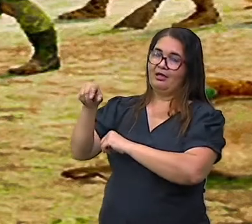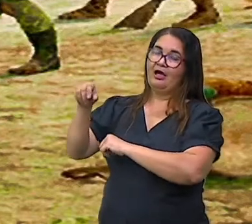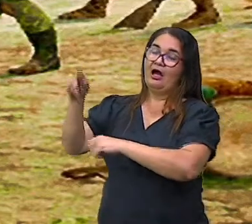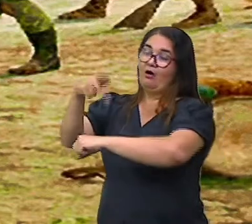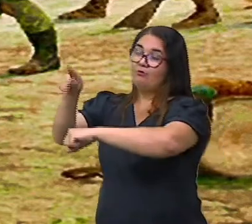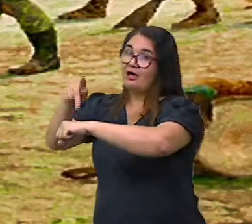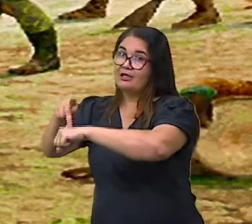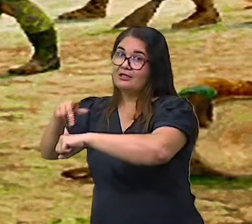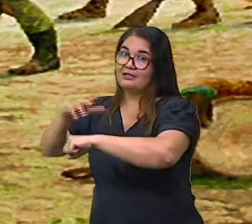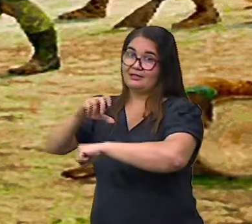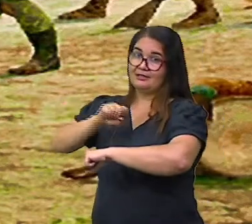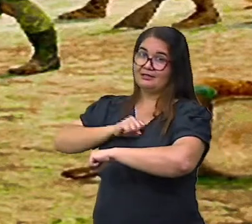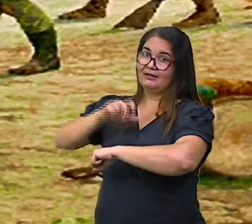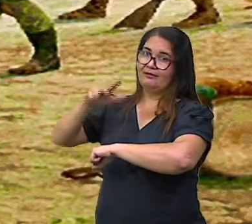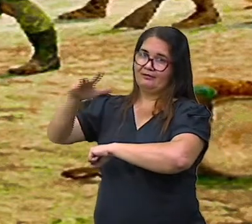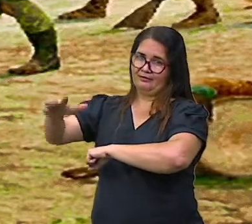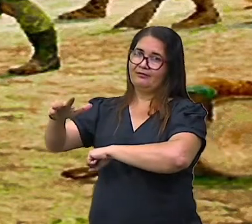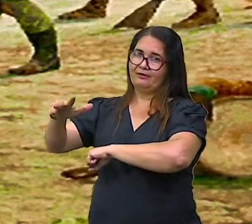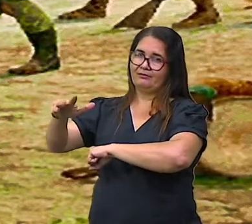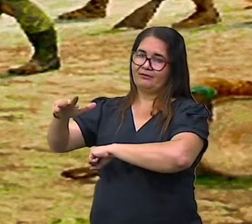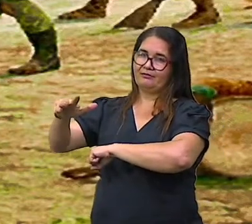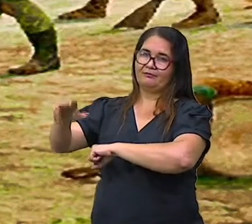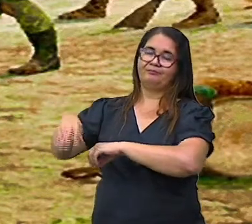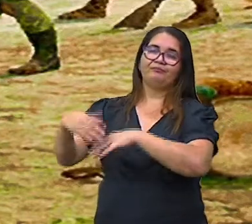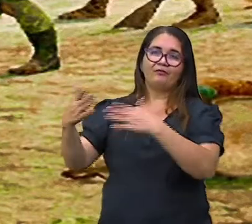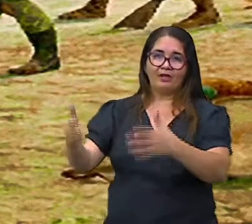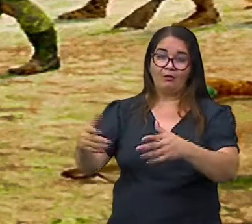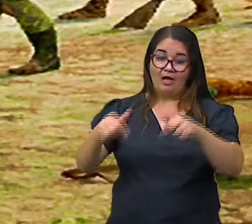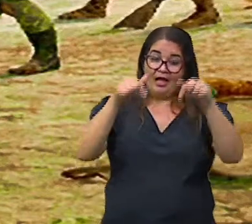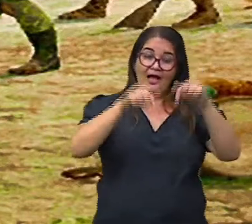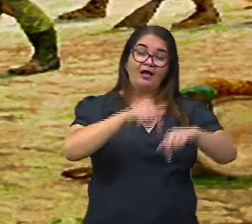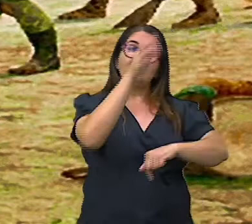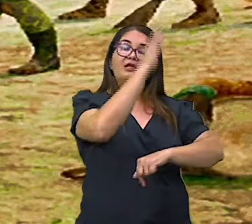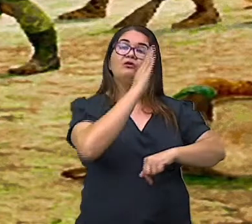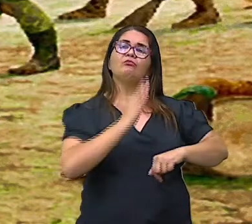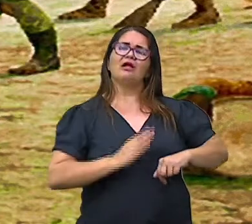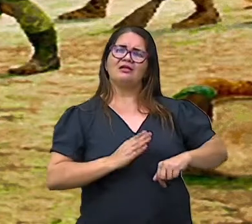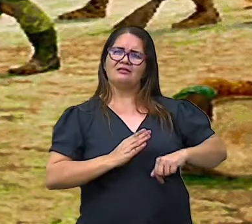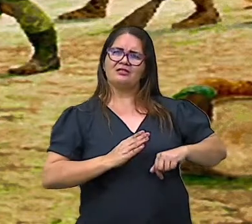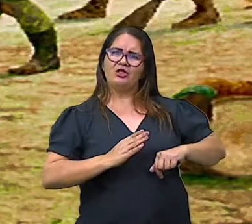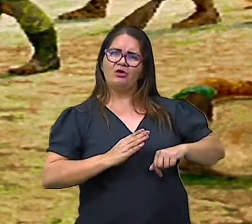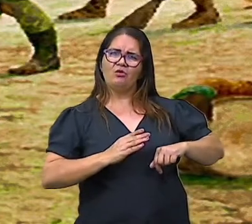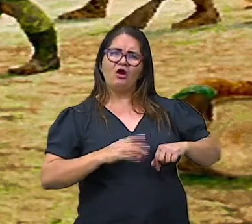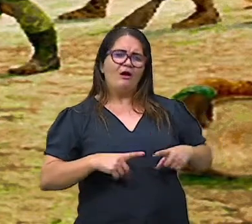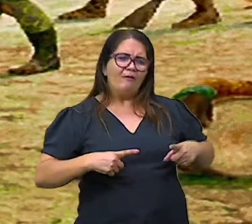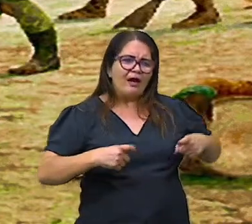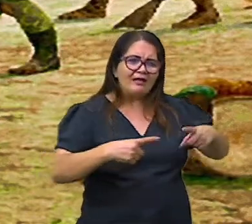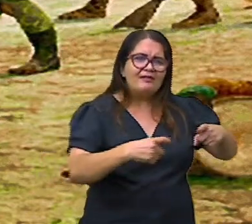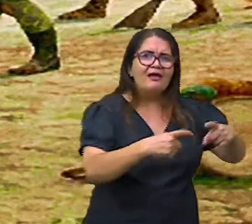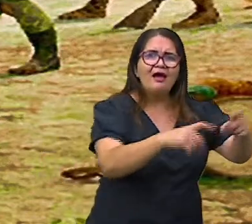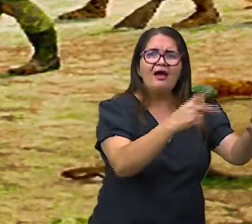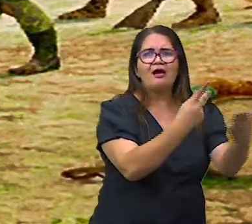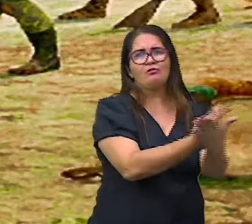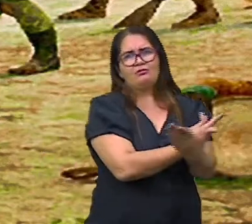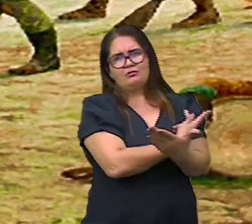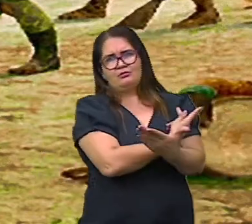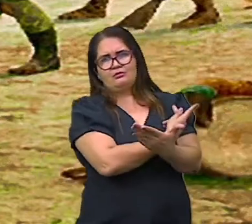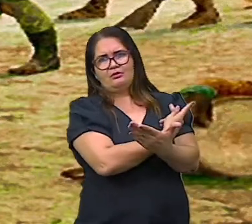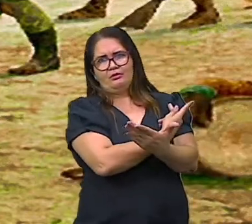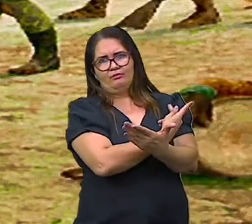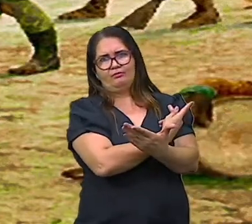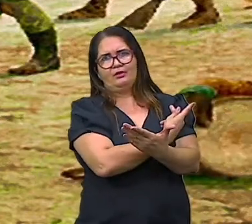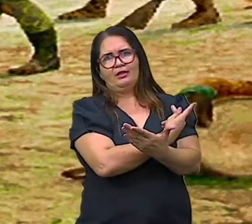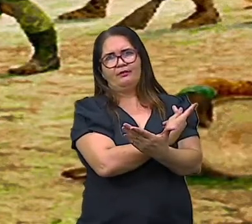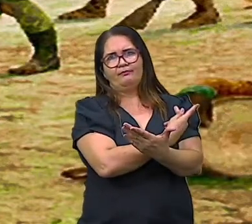acreditam. Houve guerra, sim. Com o fim da guerra de independência, era necessário garantir que Portugal reconhecesse